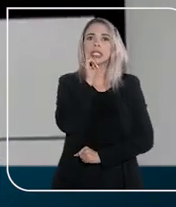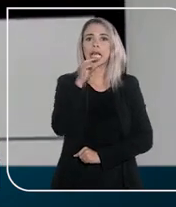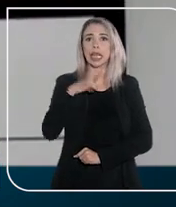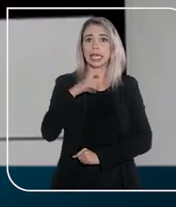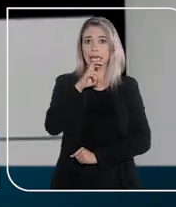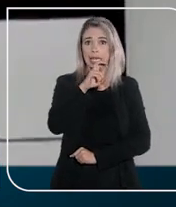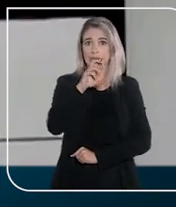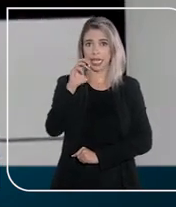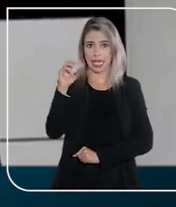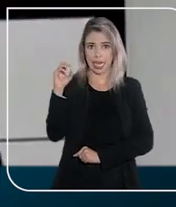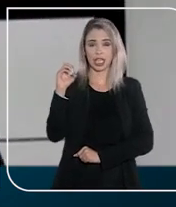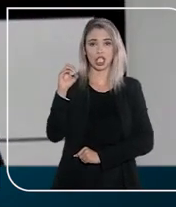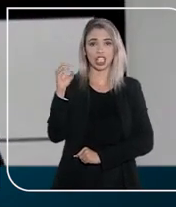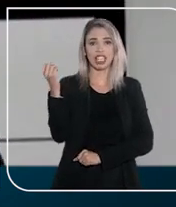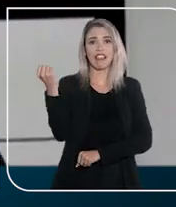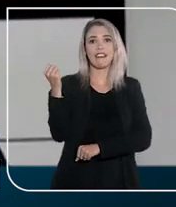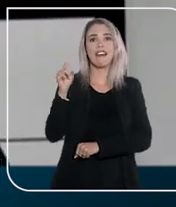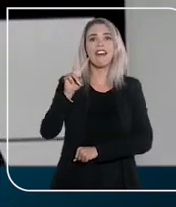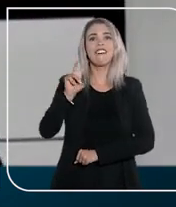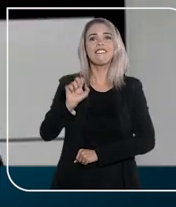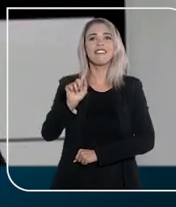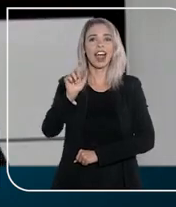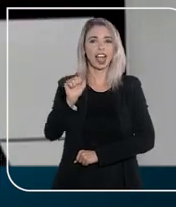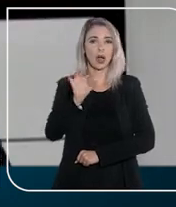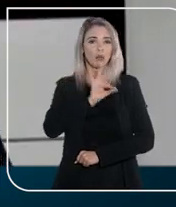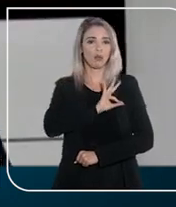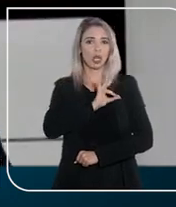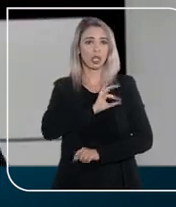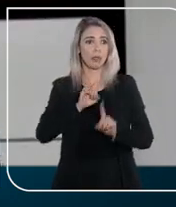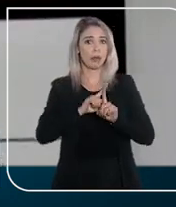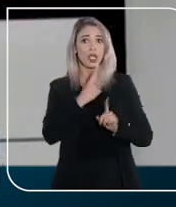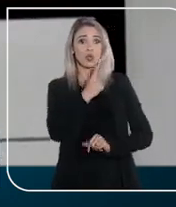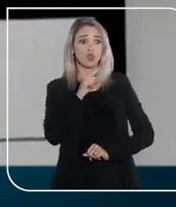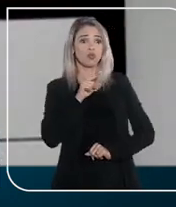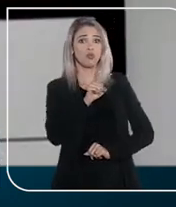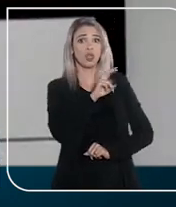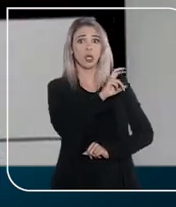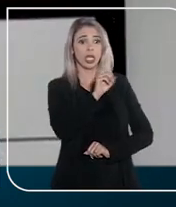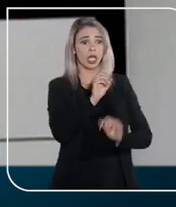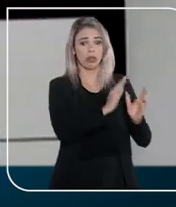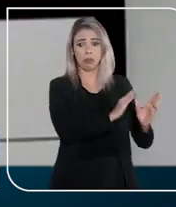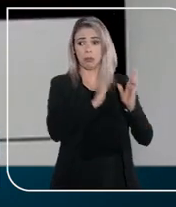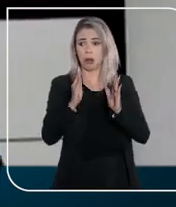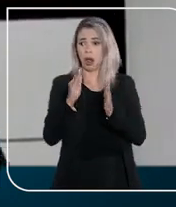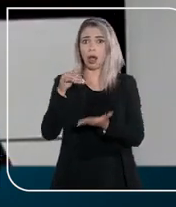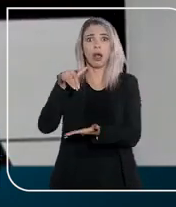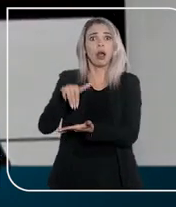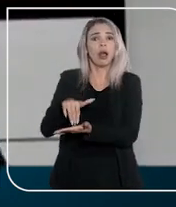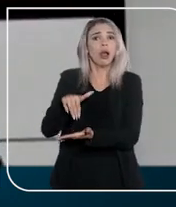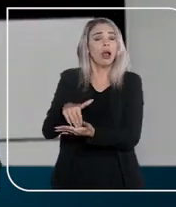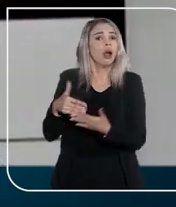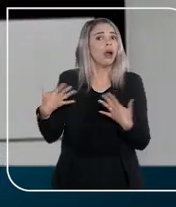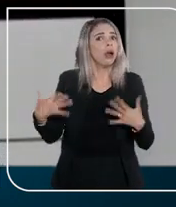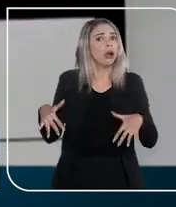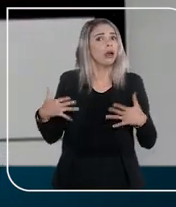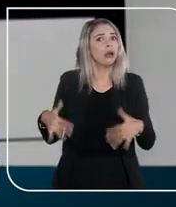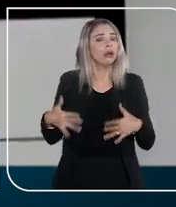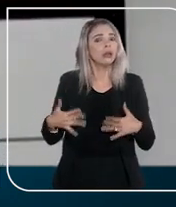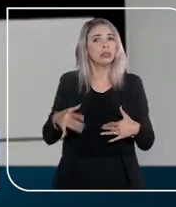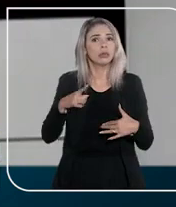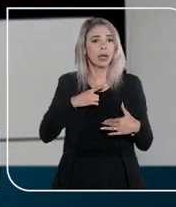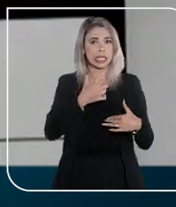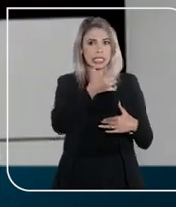para a polícia e eu aplicar isso e ter 1.500 participantes para a próxima etapa. É capaz de, num concurso com